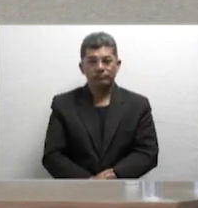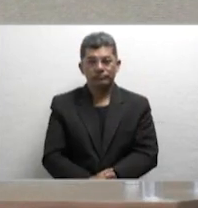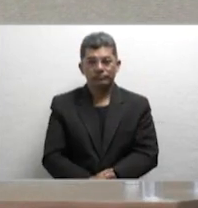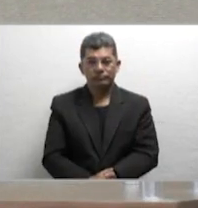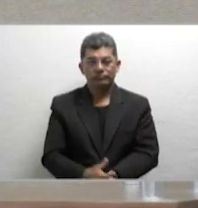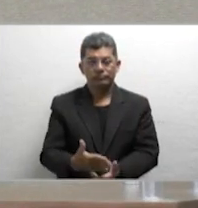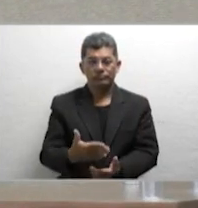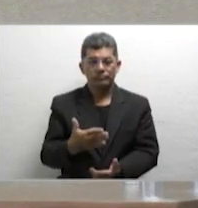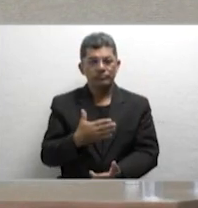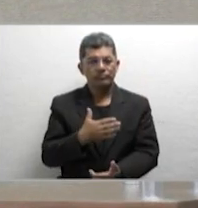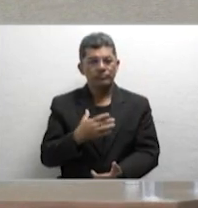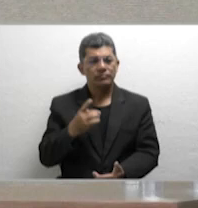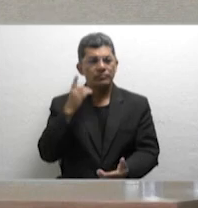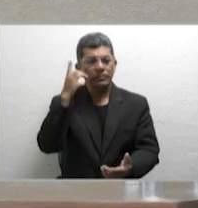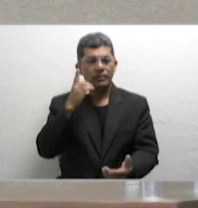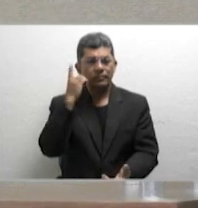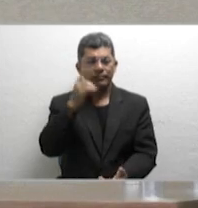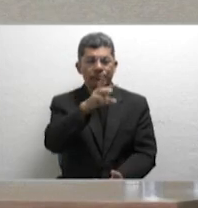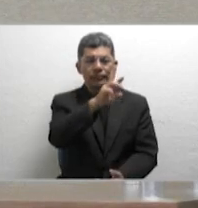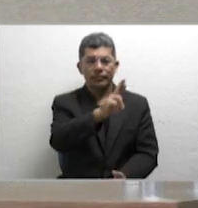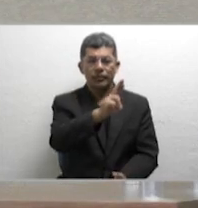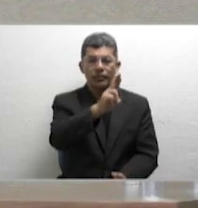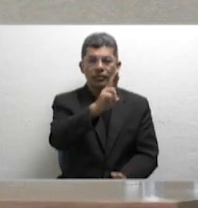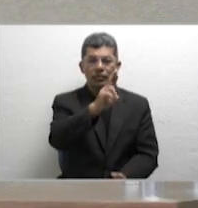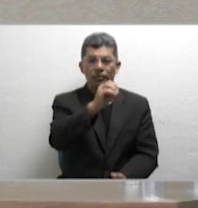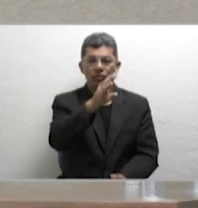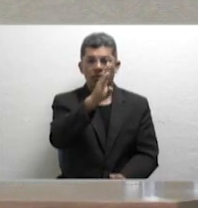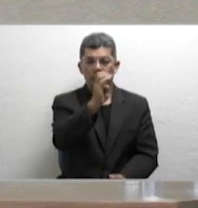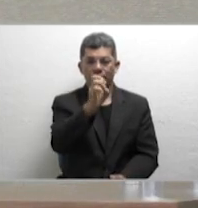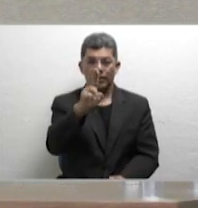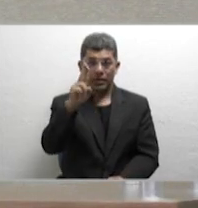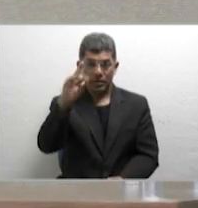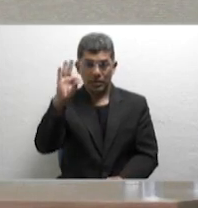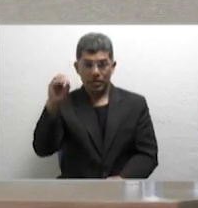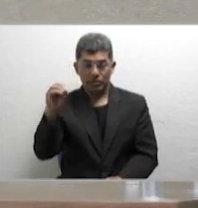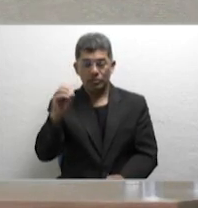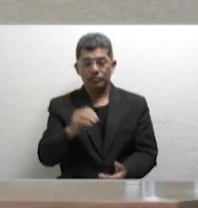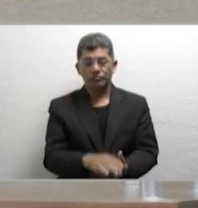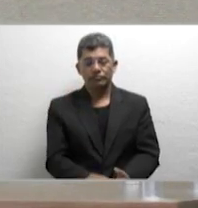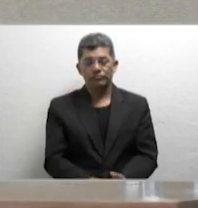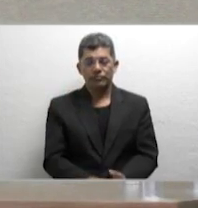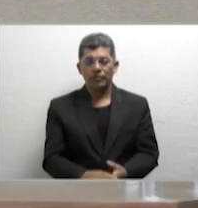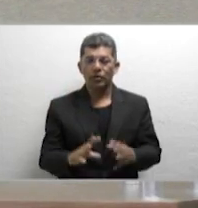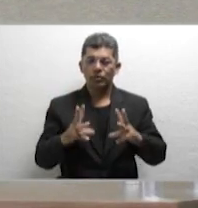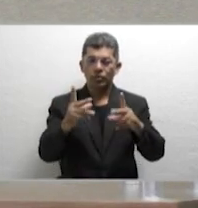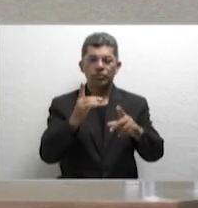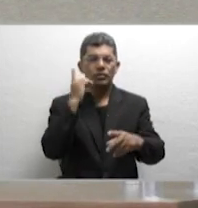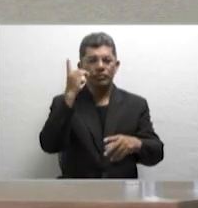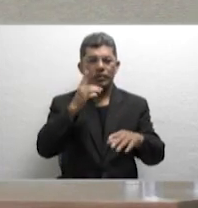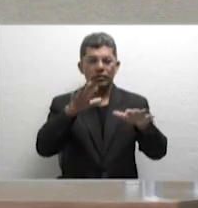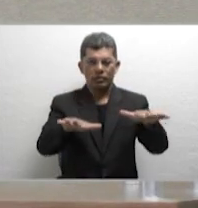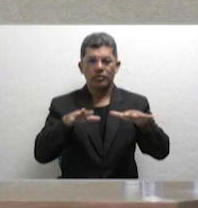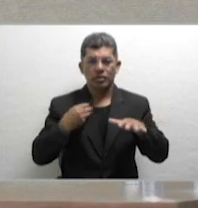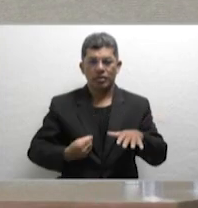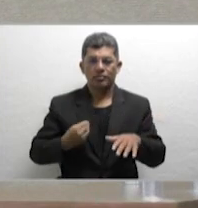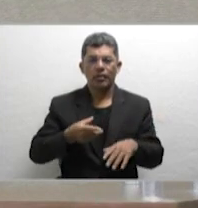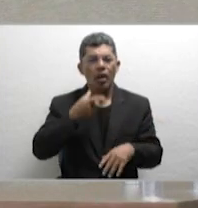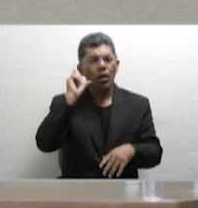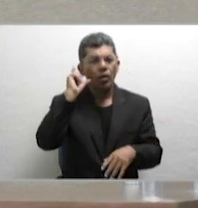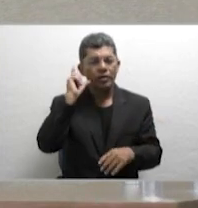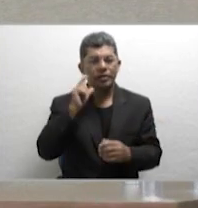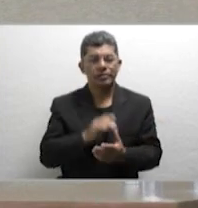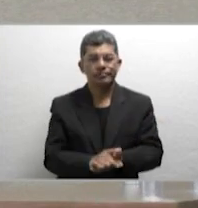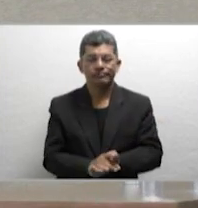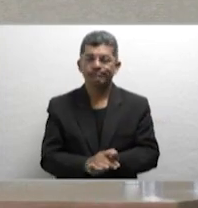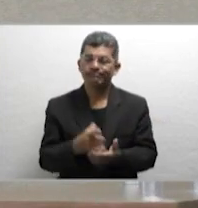Querido deputado Roberto Cidade, queridos deputados aqui presentes, ontem eu tive